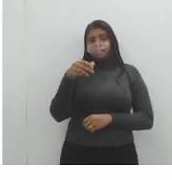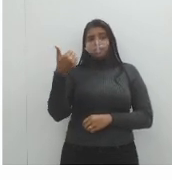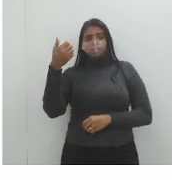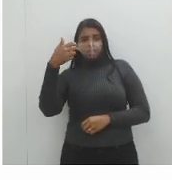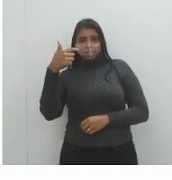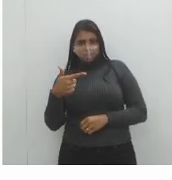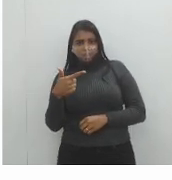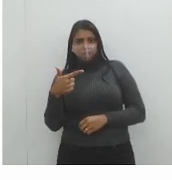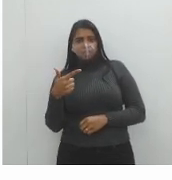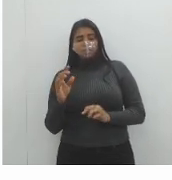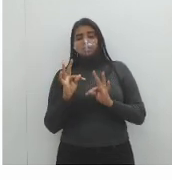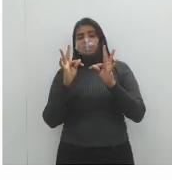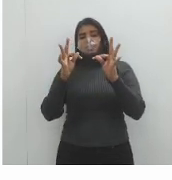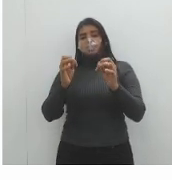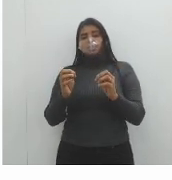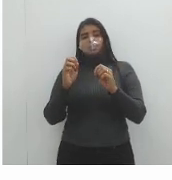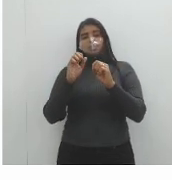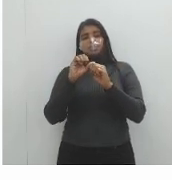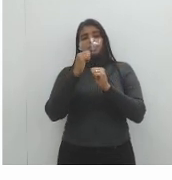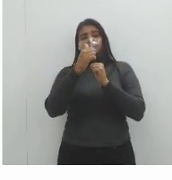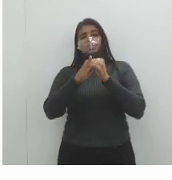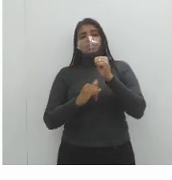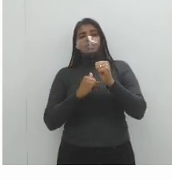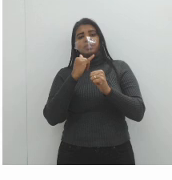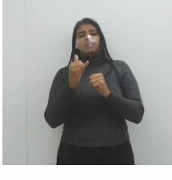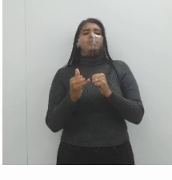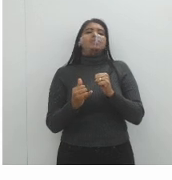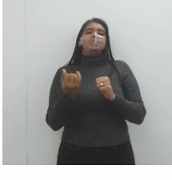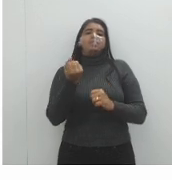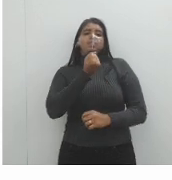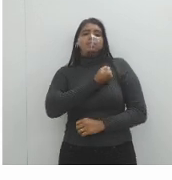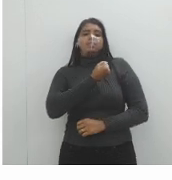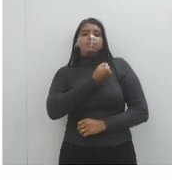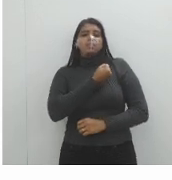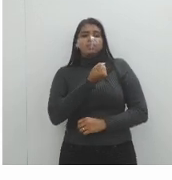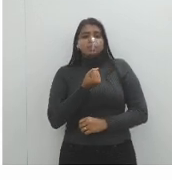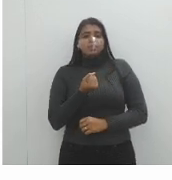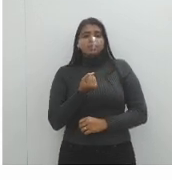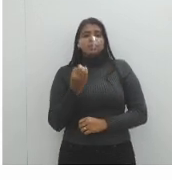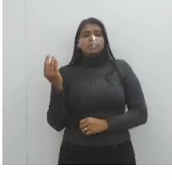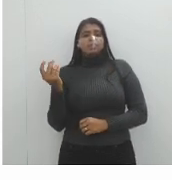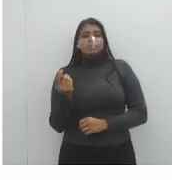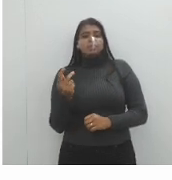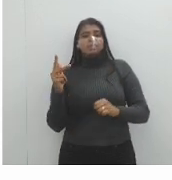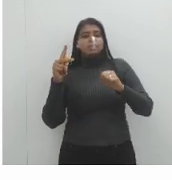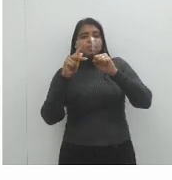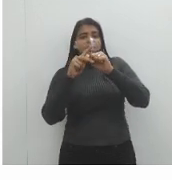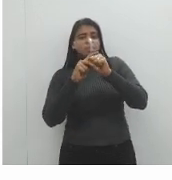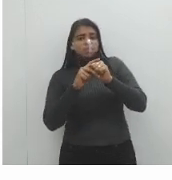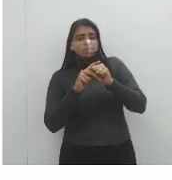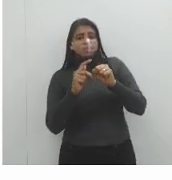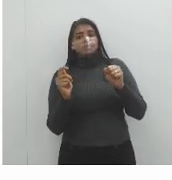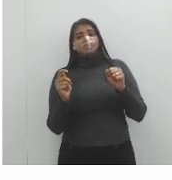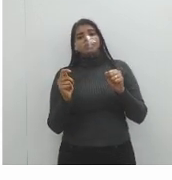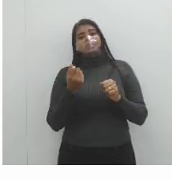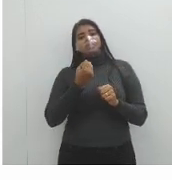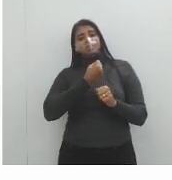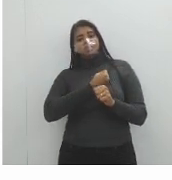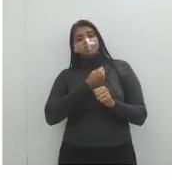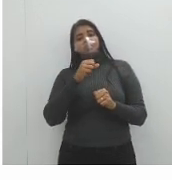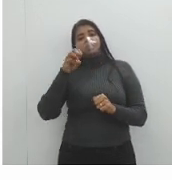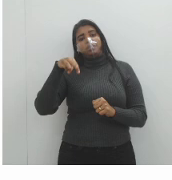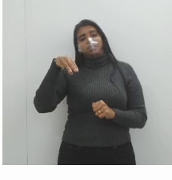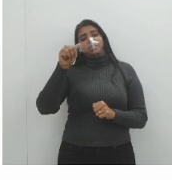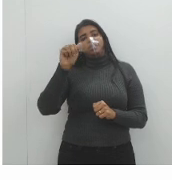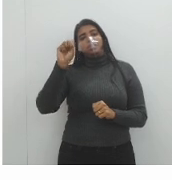tá? Então, todo átomo ele vai ter o número atômico, que é a quantidade de prótons, e vai ter o número da